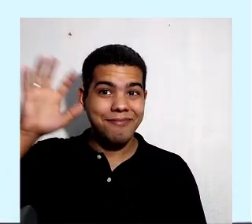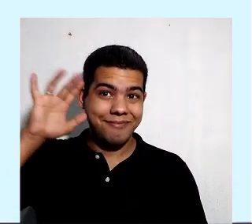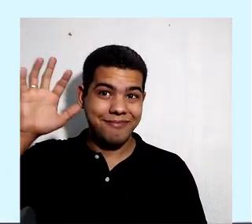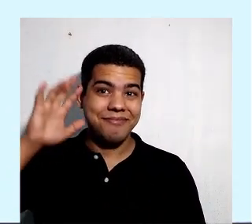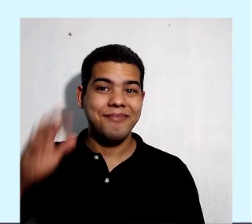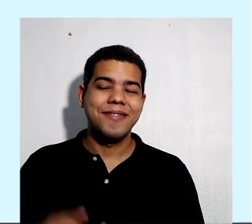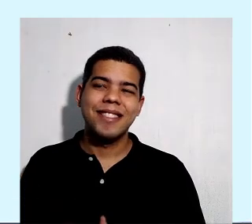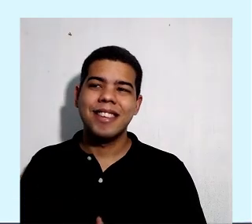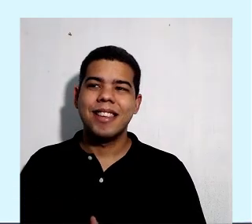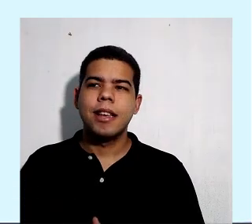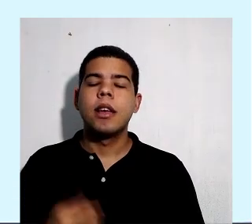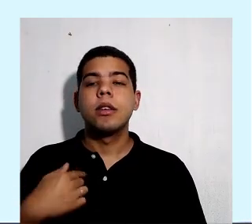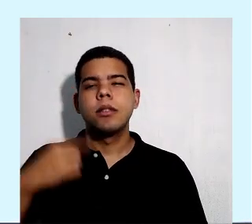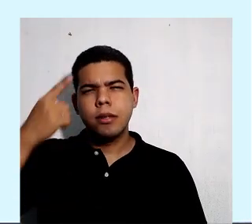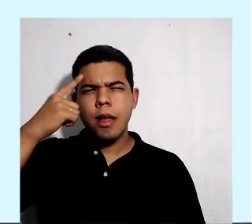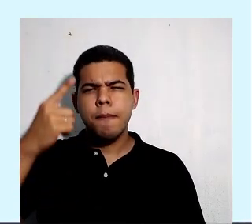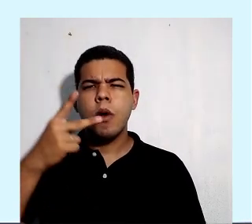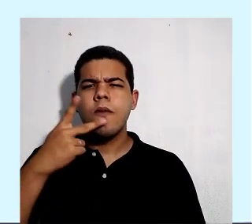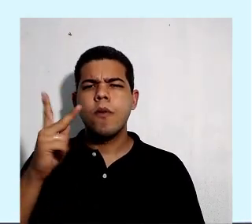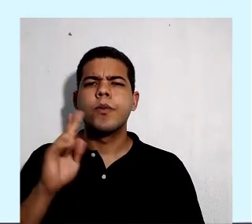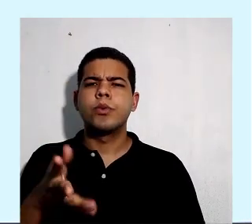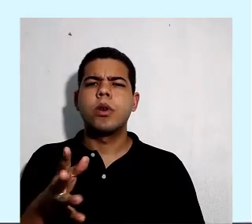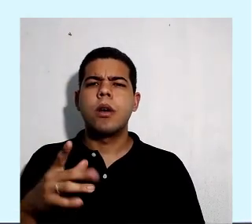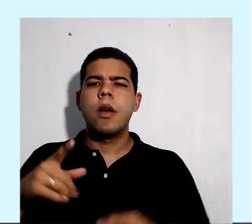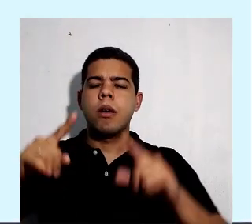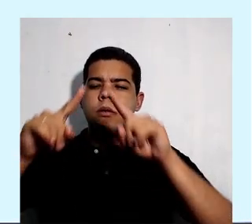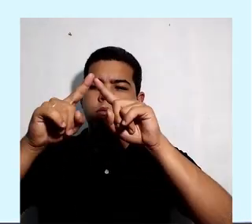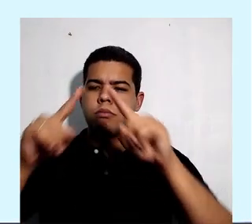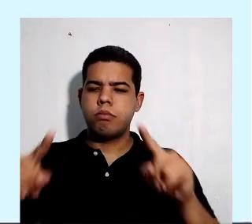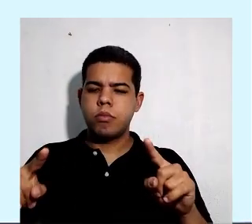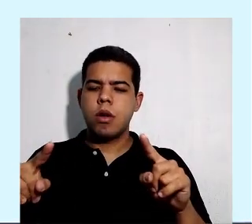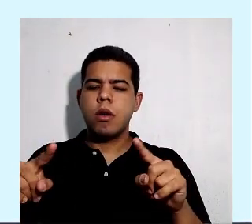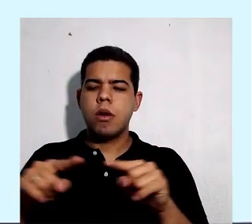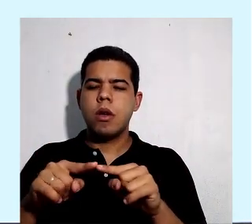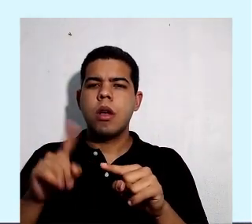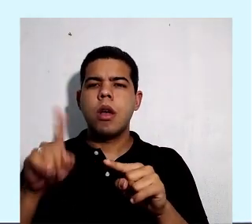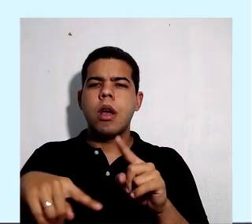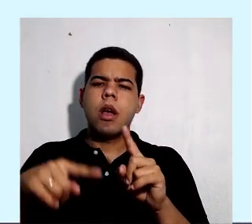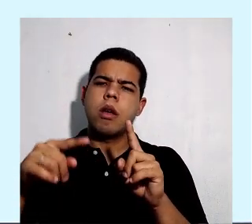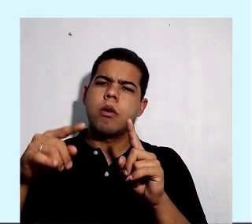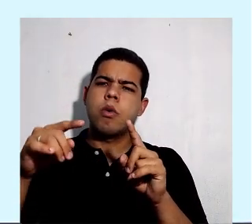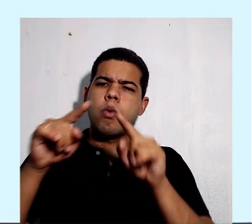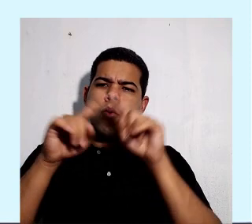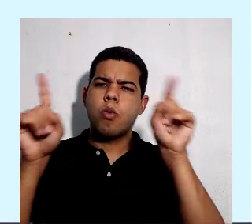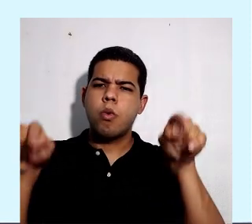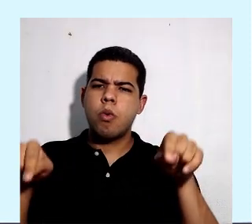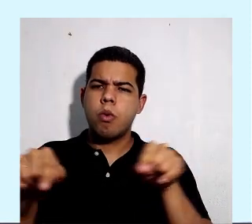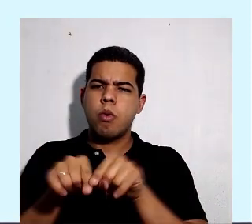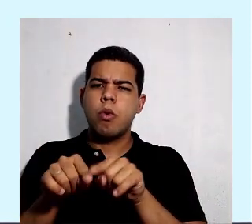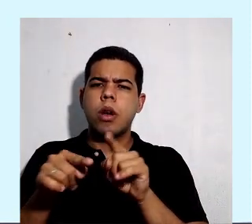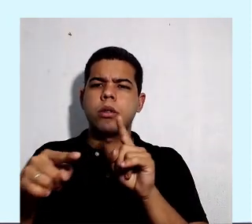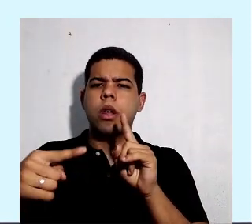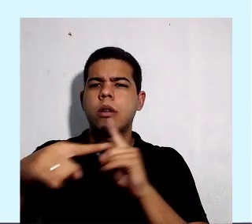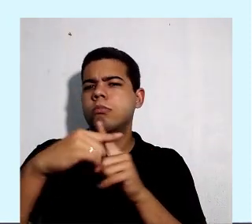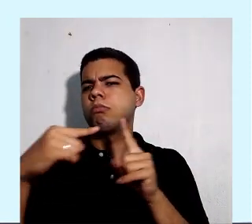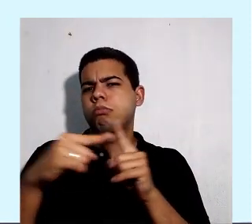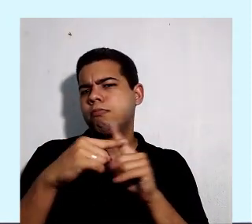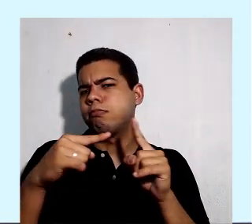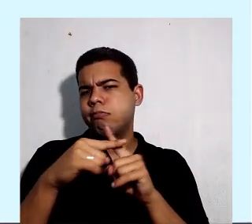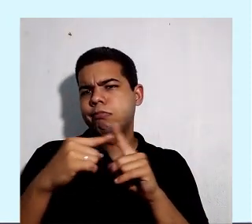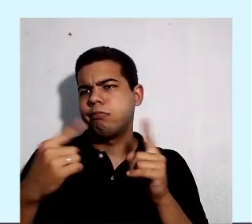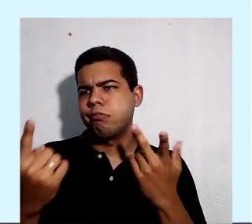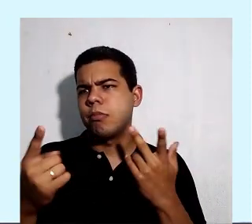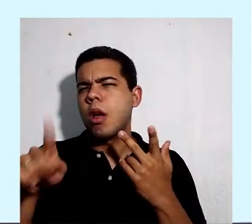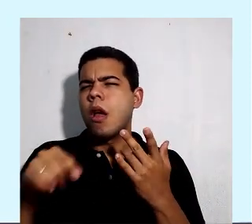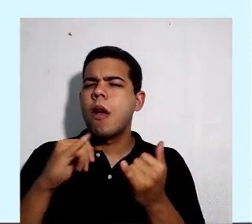o triângulo. Lembrando que eu já falei, né? Triângulo eu posso calcular na metade de quadrado ou na metade de um retângulo. Então,